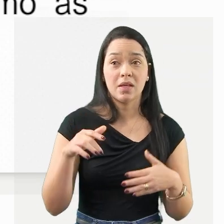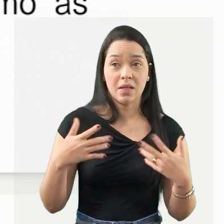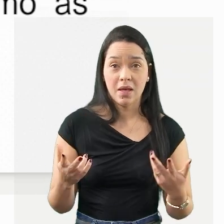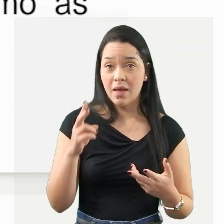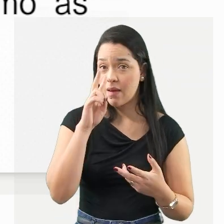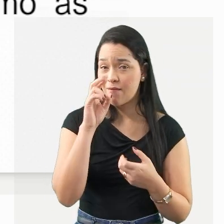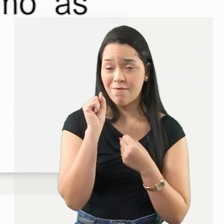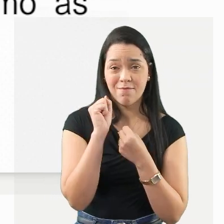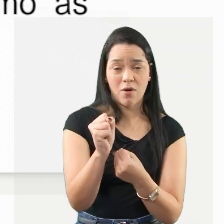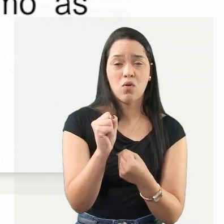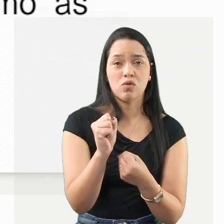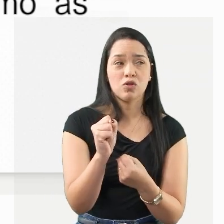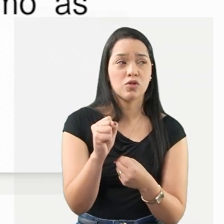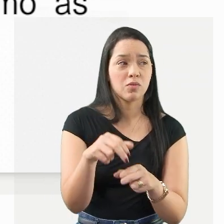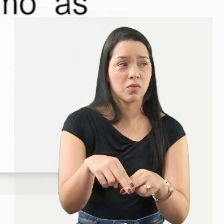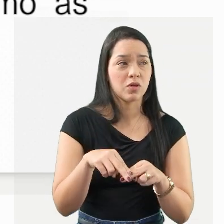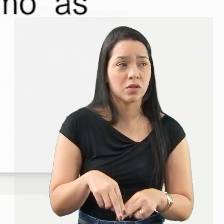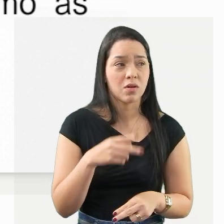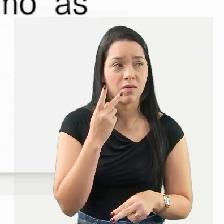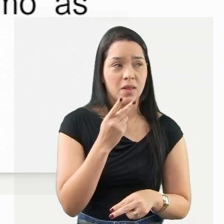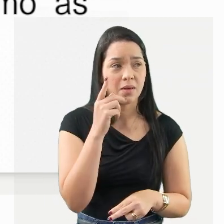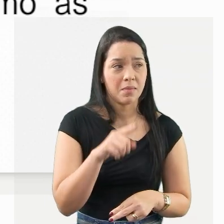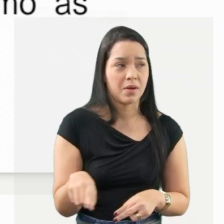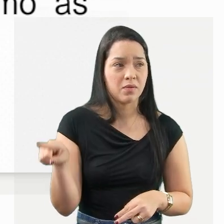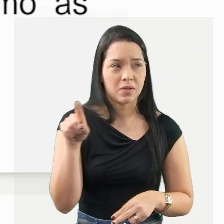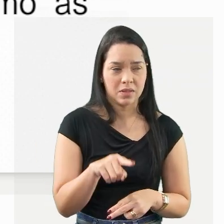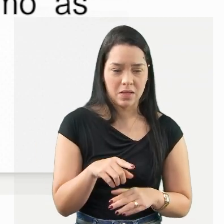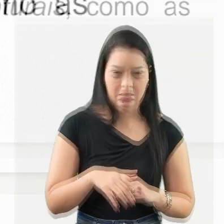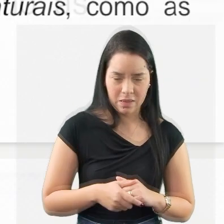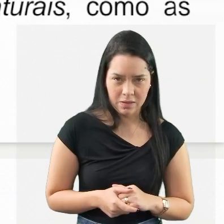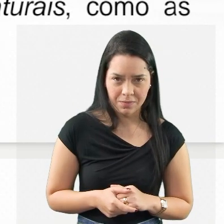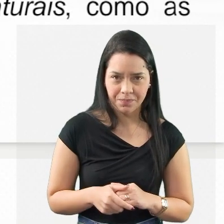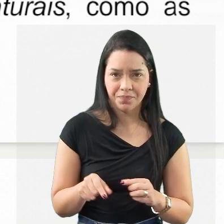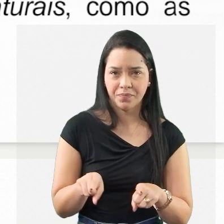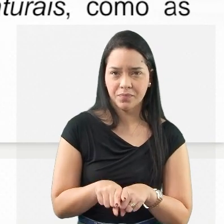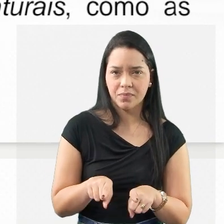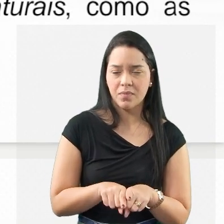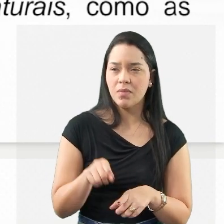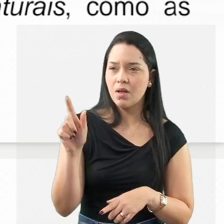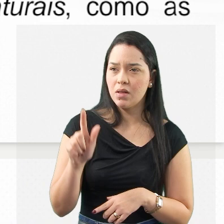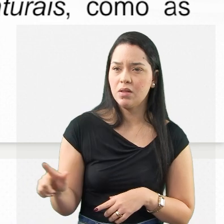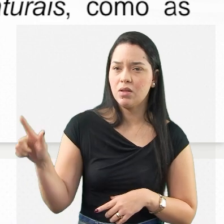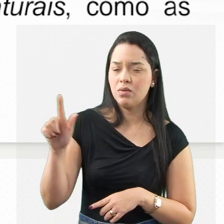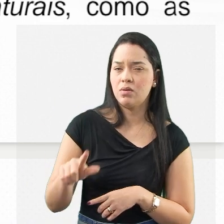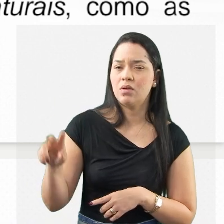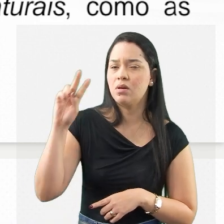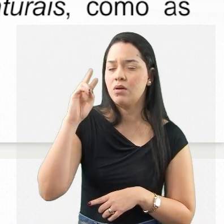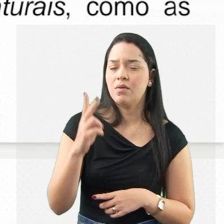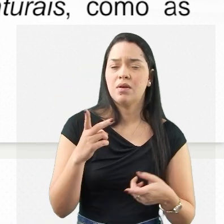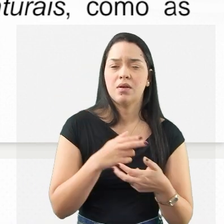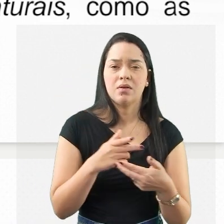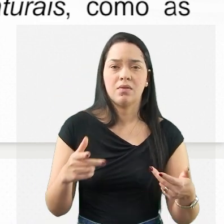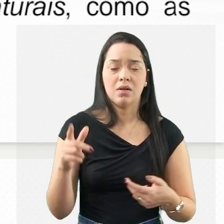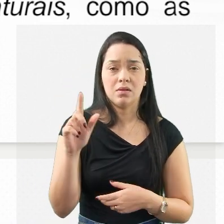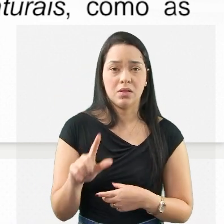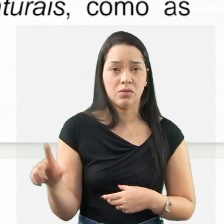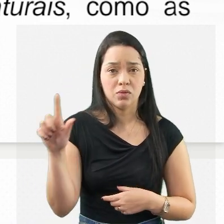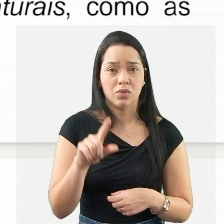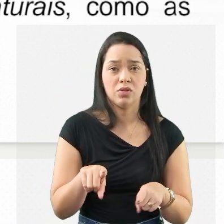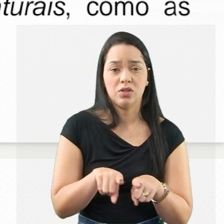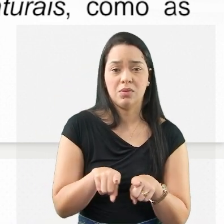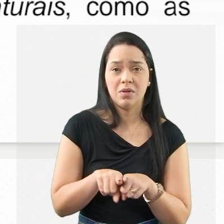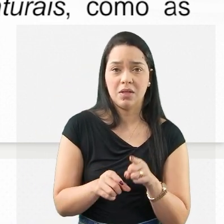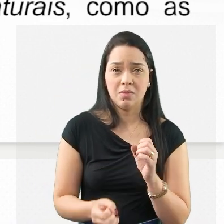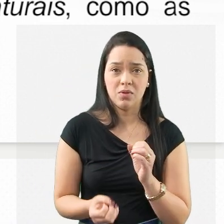do Nordeste, né? Por isso que eu pontuei isso aqui para vocês. Quando a gente fala da literatura do cordel, a gente vê muitos autores que